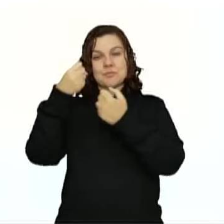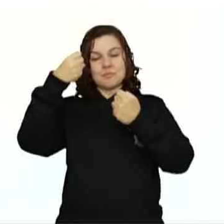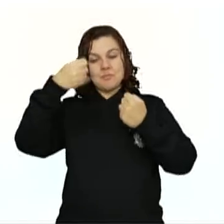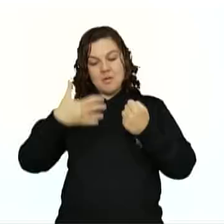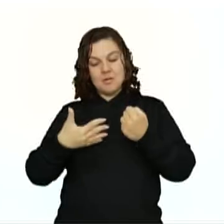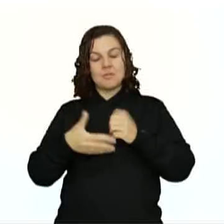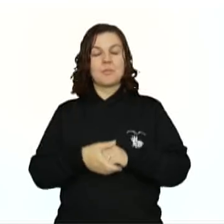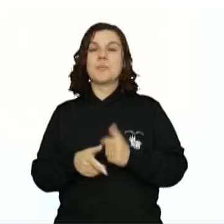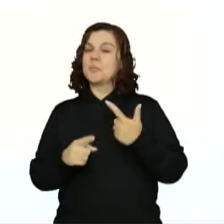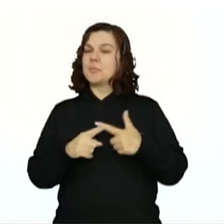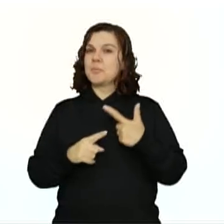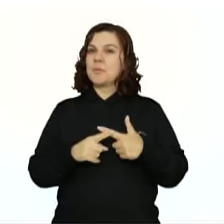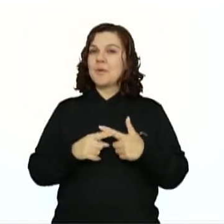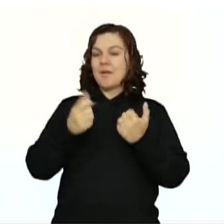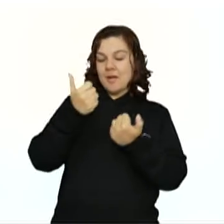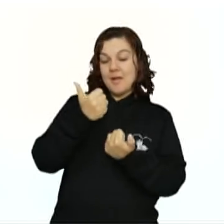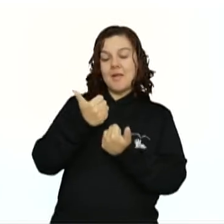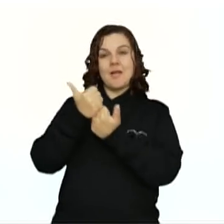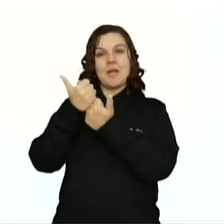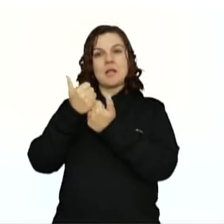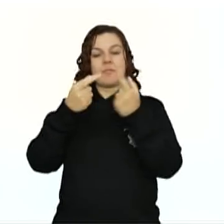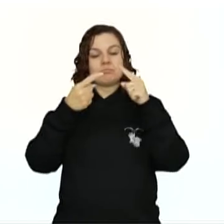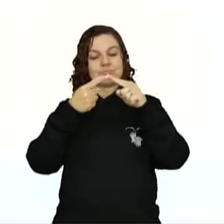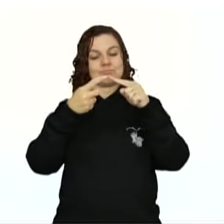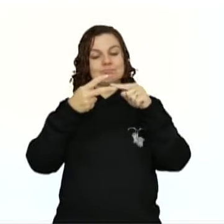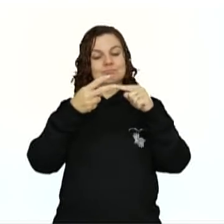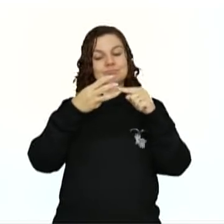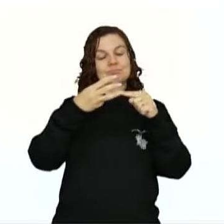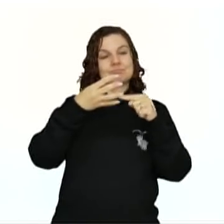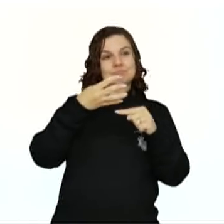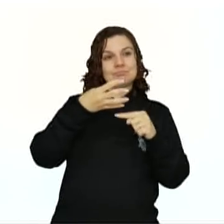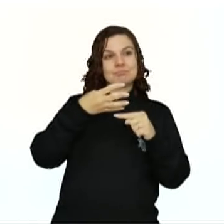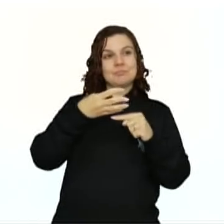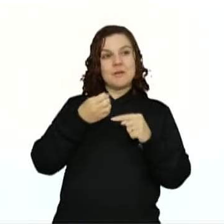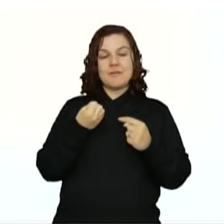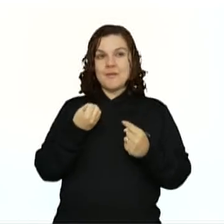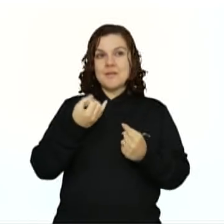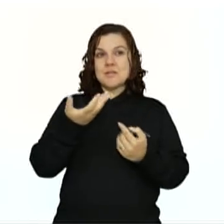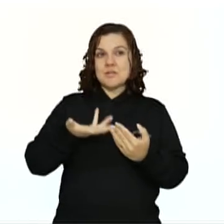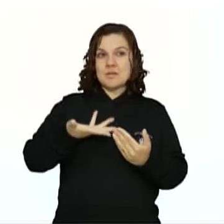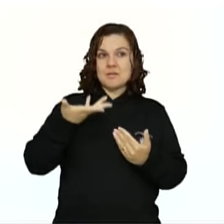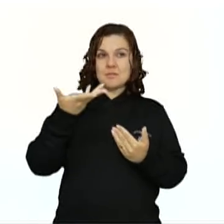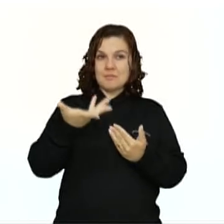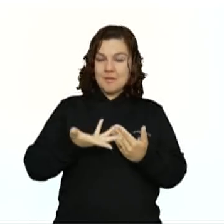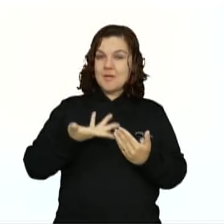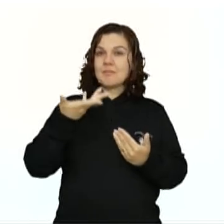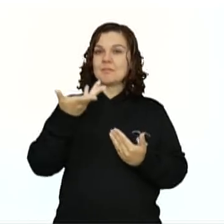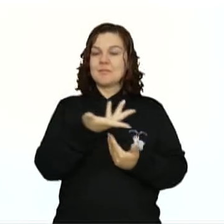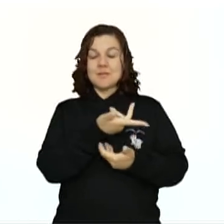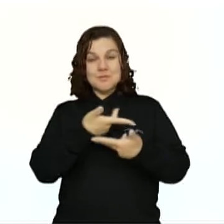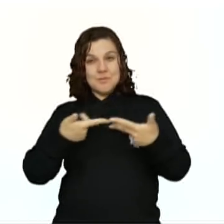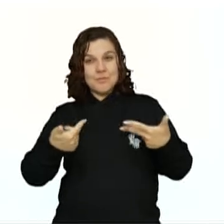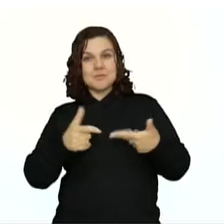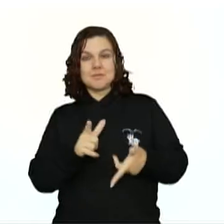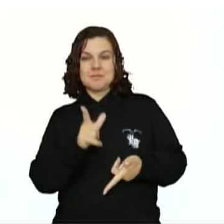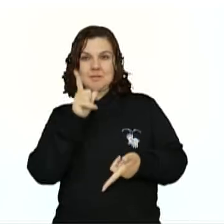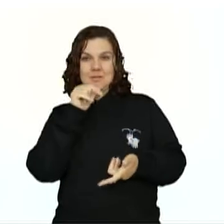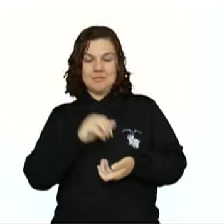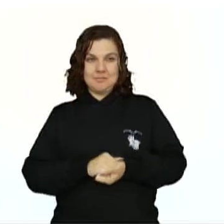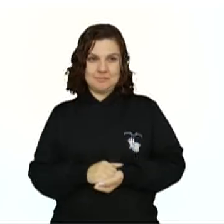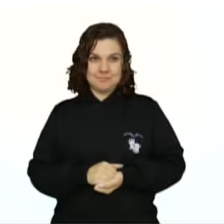enumerativo, porque ele enumera, ele vai mencionando várias e outras